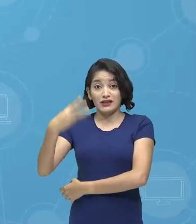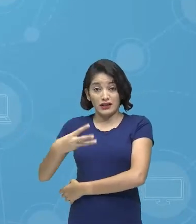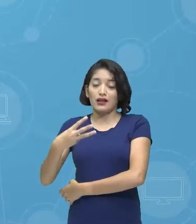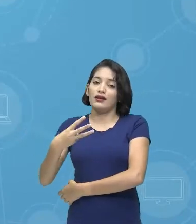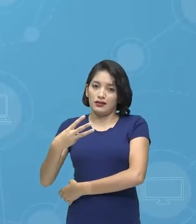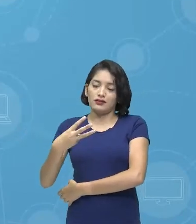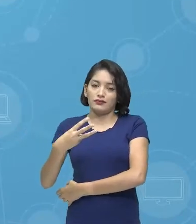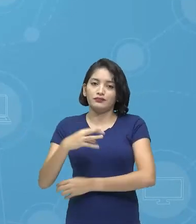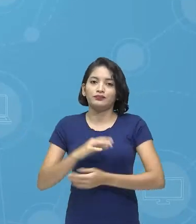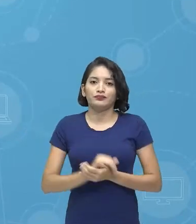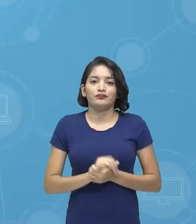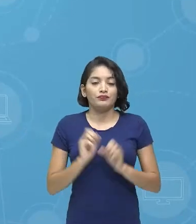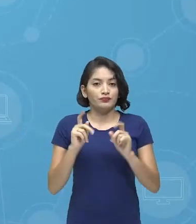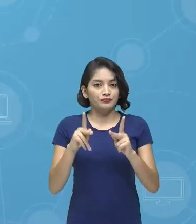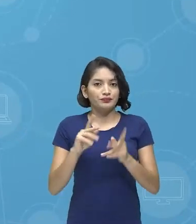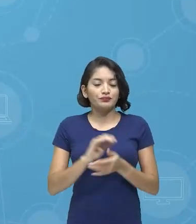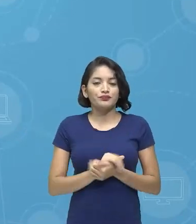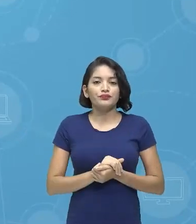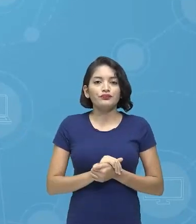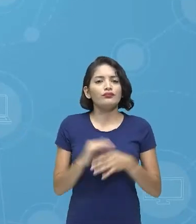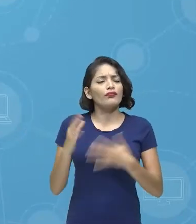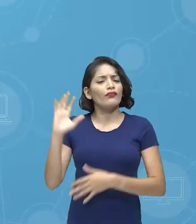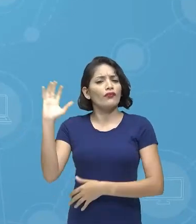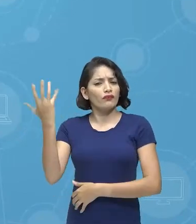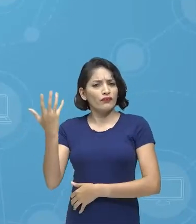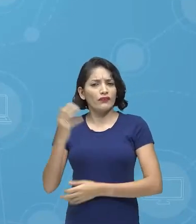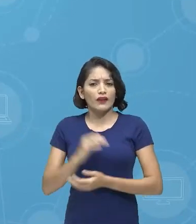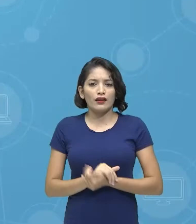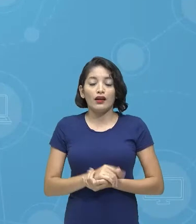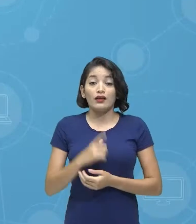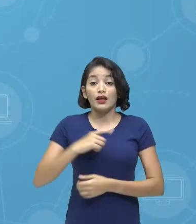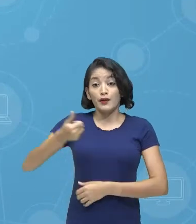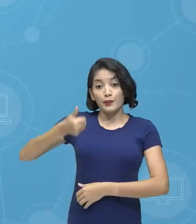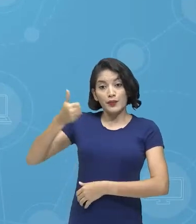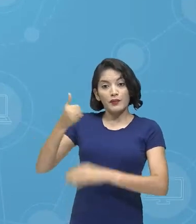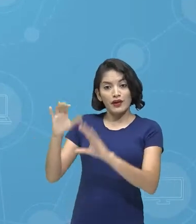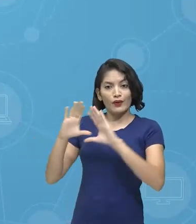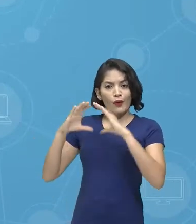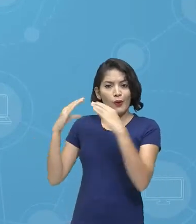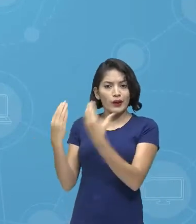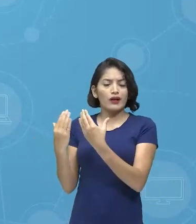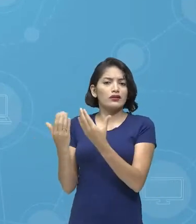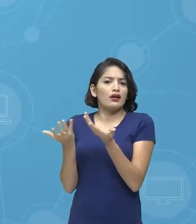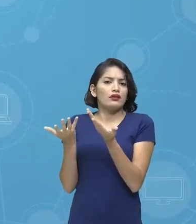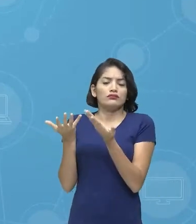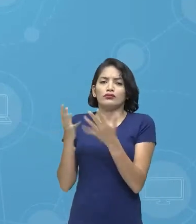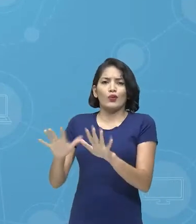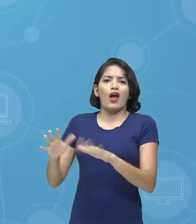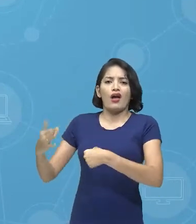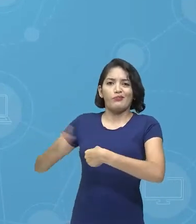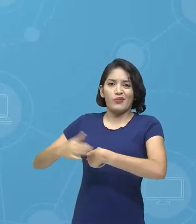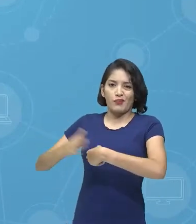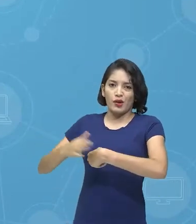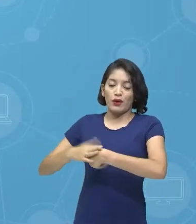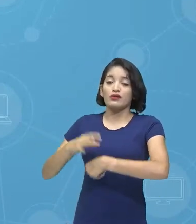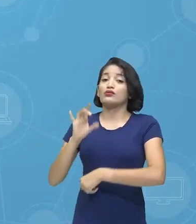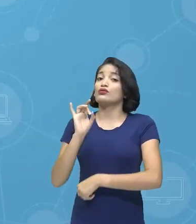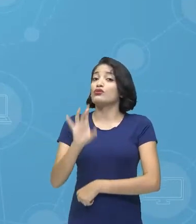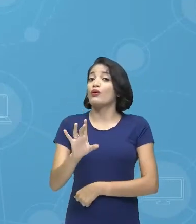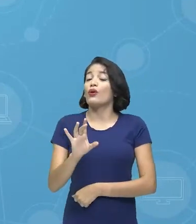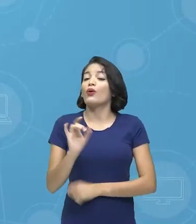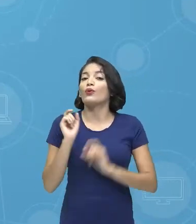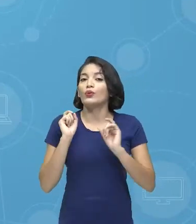para o Oceano Atlântico, certo? Então, o que acontece? Eu tenho o primeiro congresso, que não quer uma independência, ele quer apenas